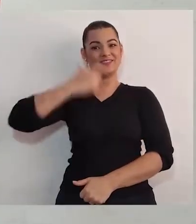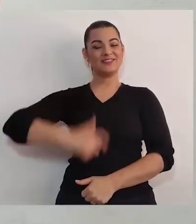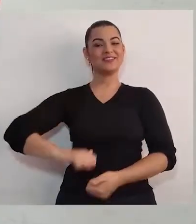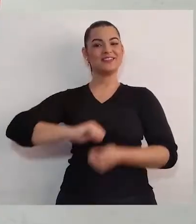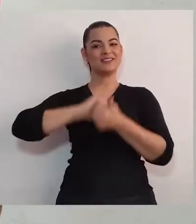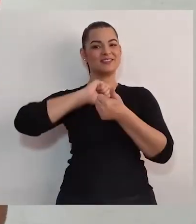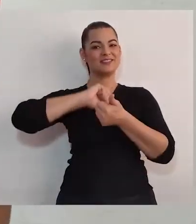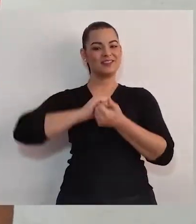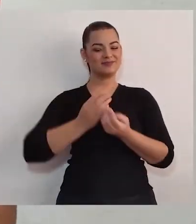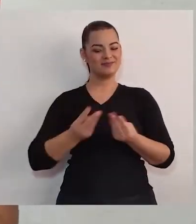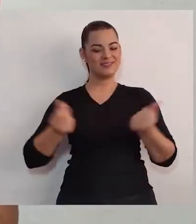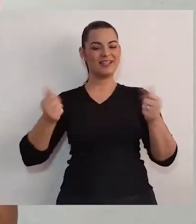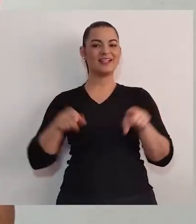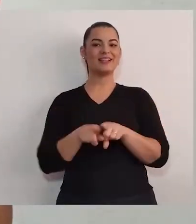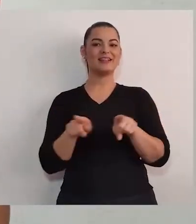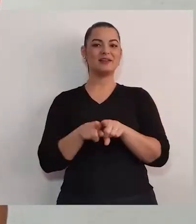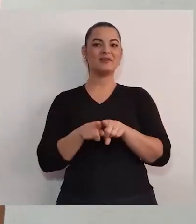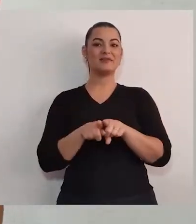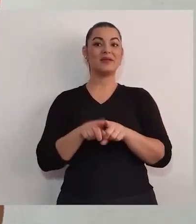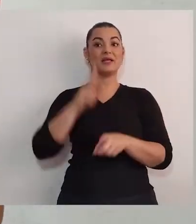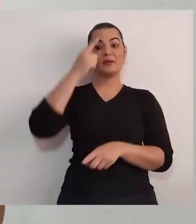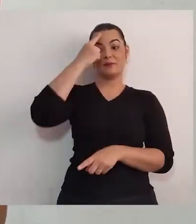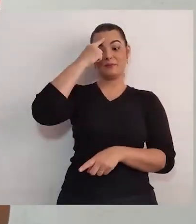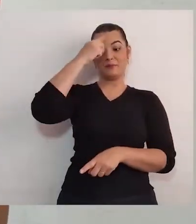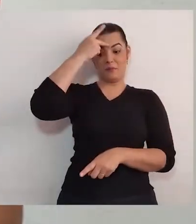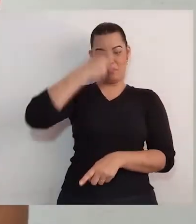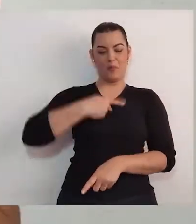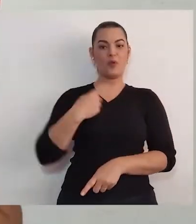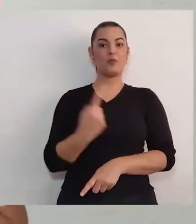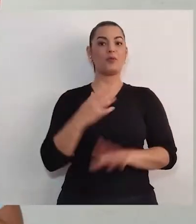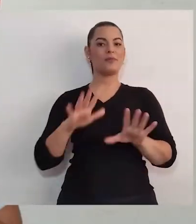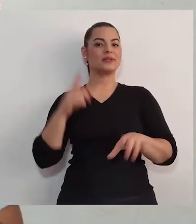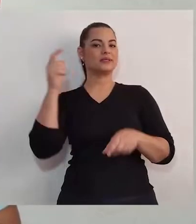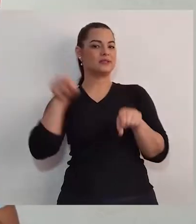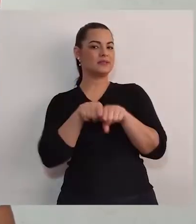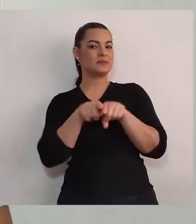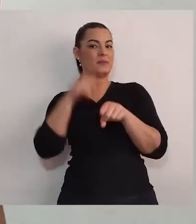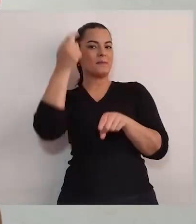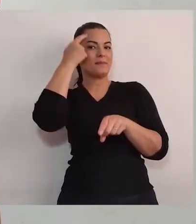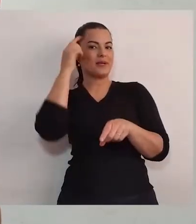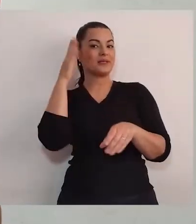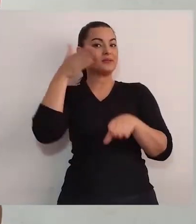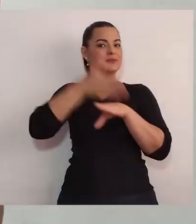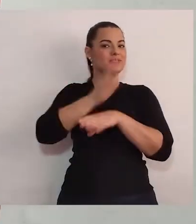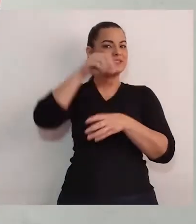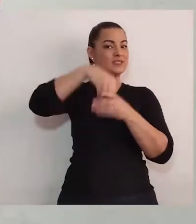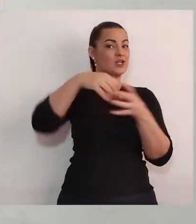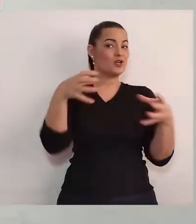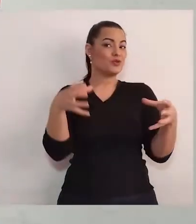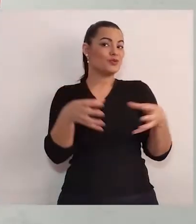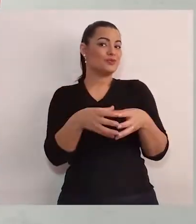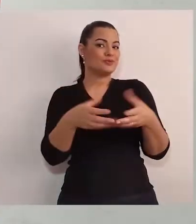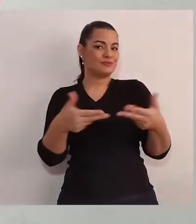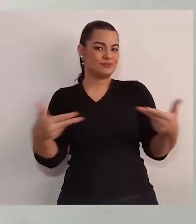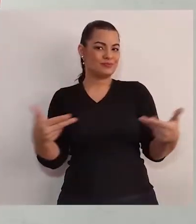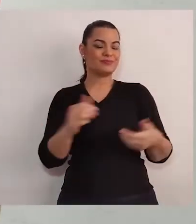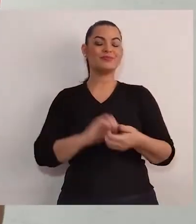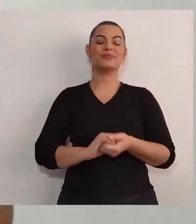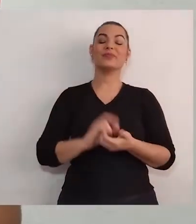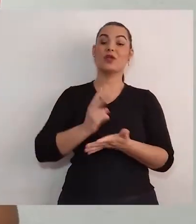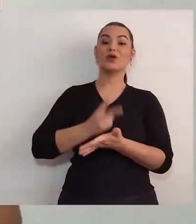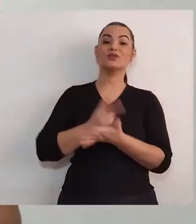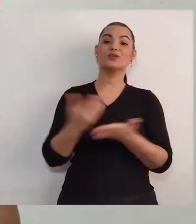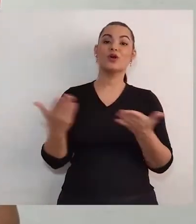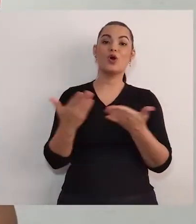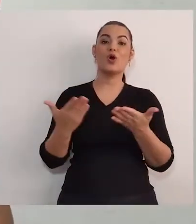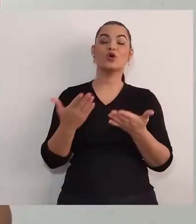também pensando em toda a coletividade. No encontro de hoje, vamos continuar falando a respeito desse assunto